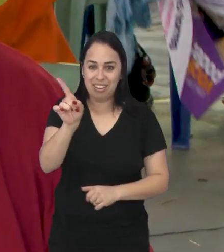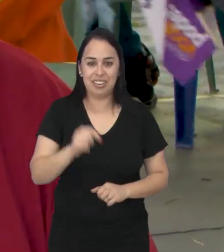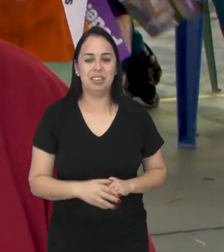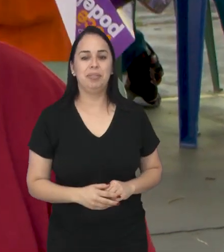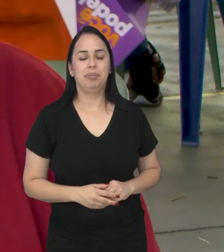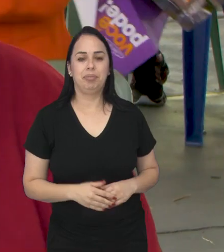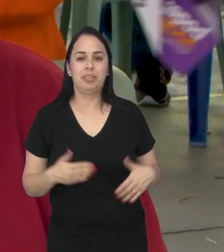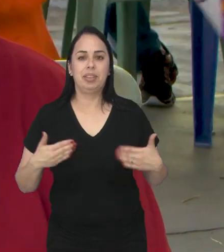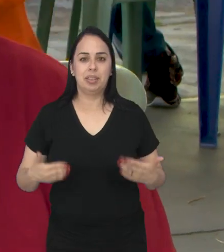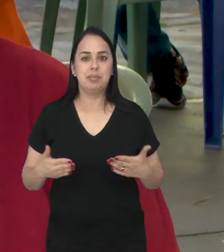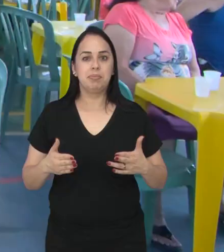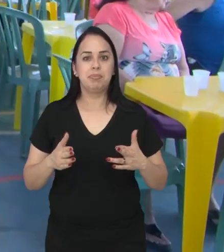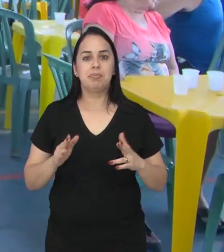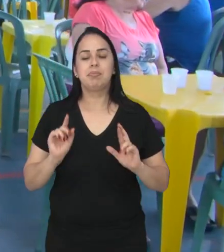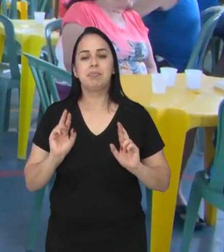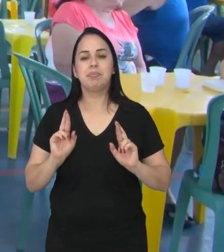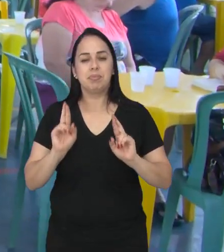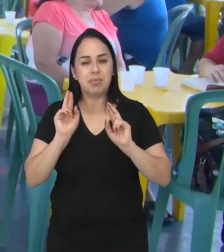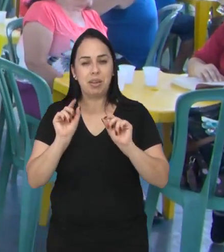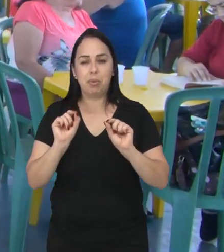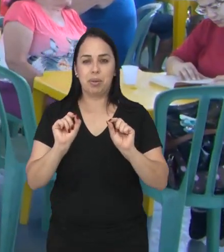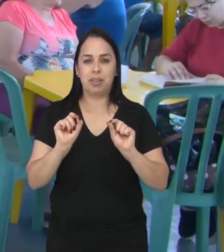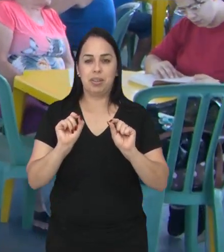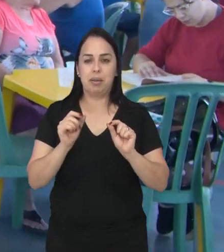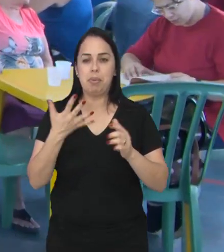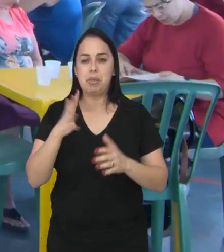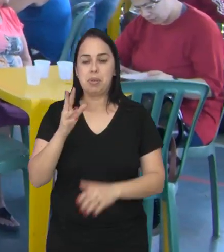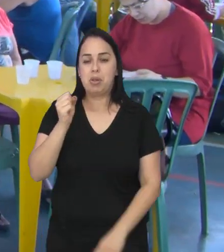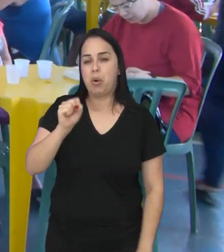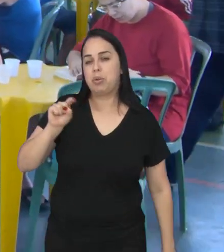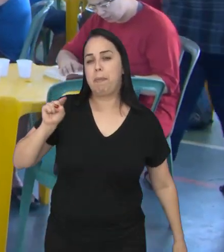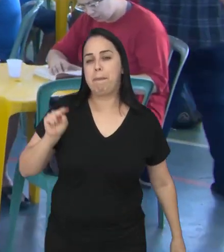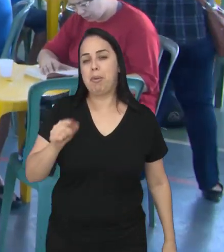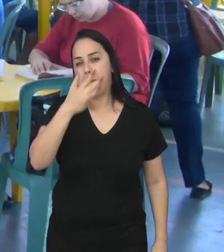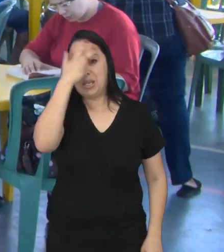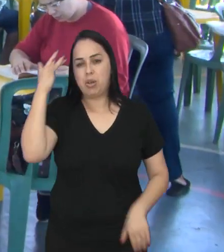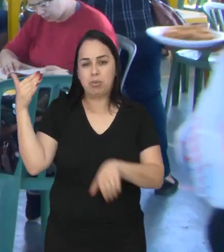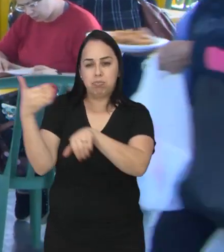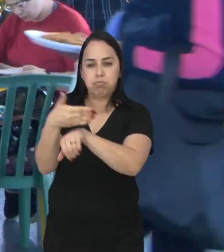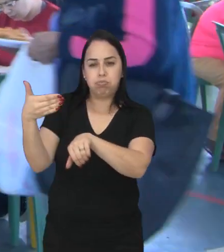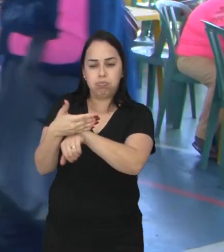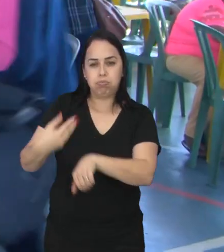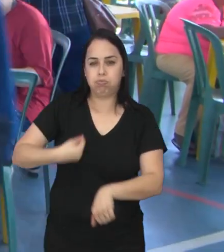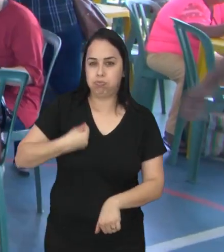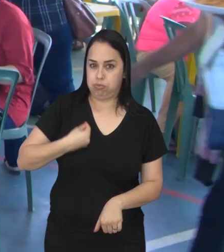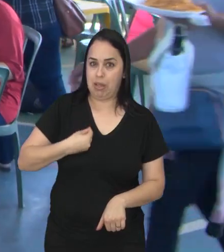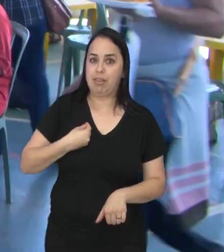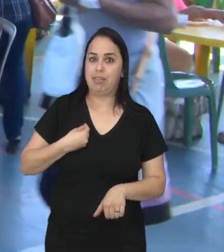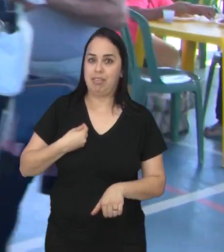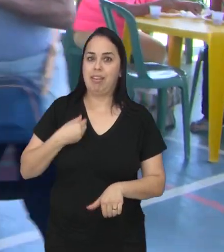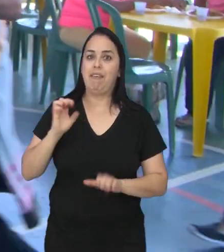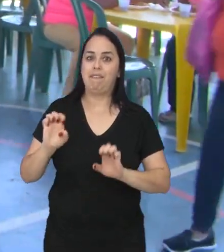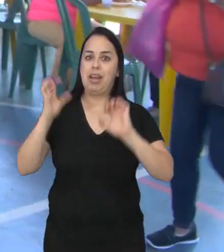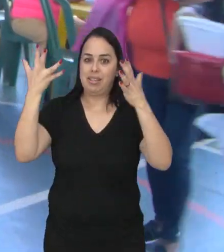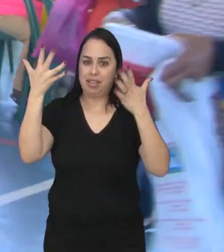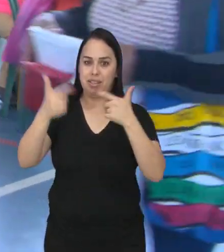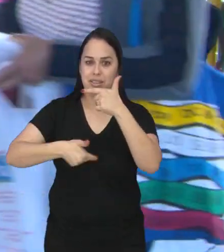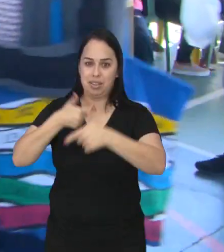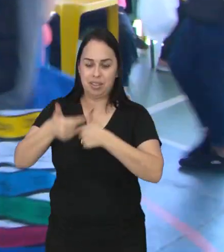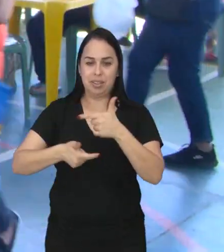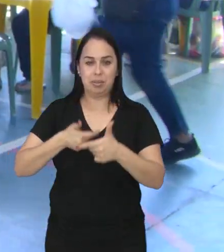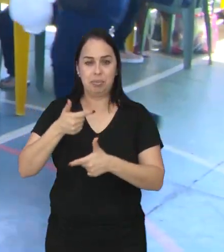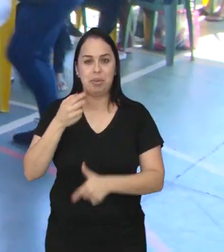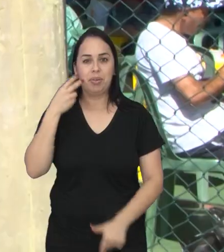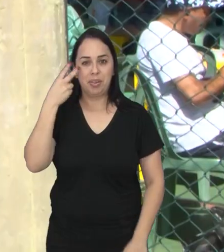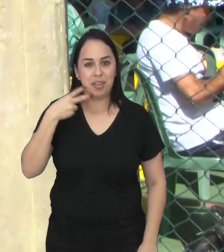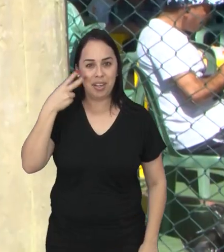de ver no próximo ano excelente a estimativa aponta que cerca de 8 mil pessoas compareceram a festa do Trabalhador